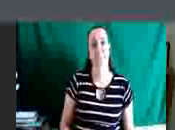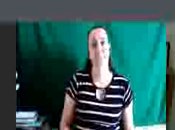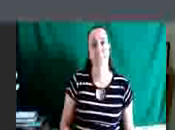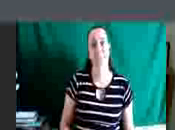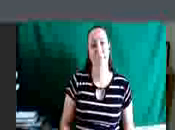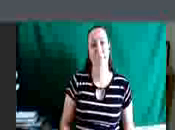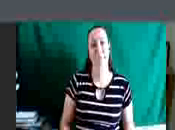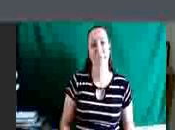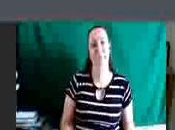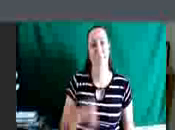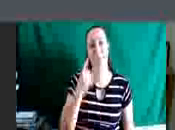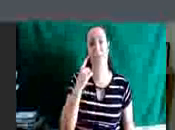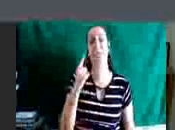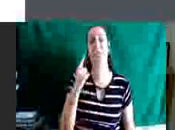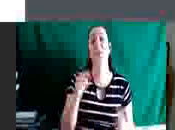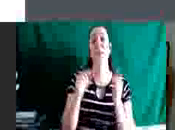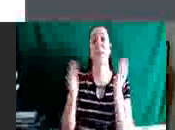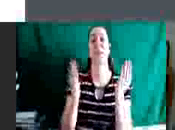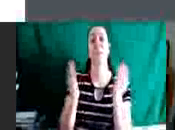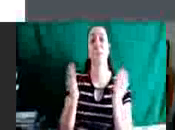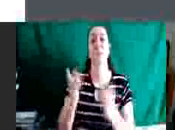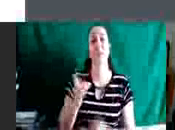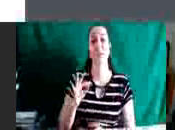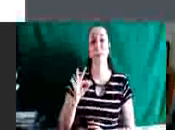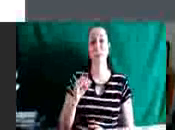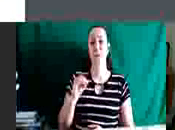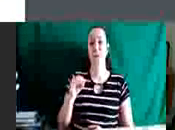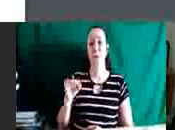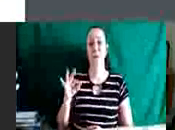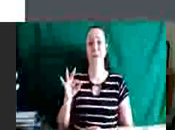2013, em qual posição ele estava? Na